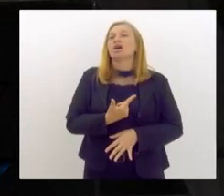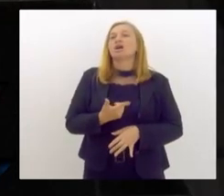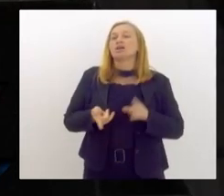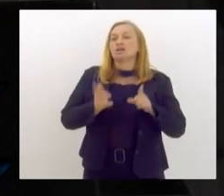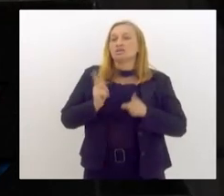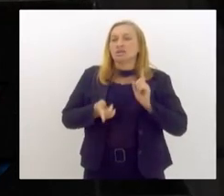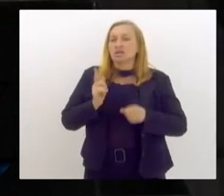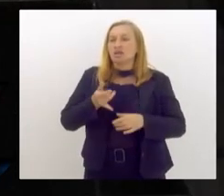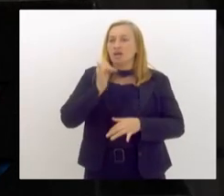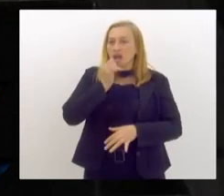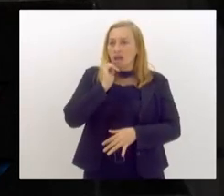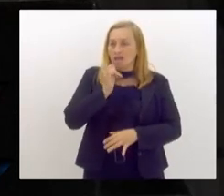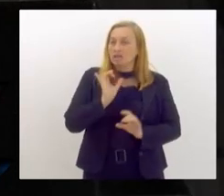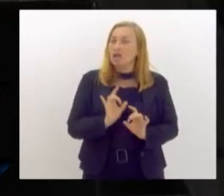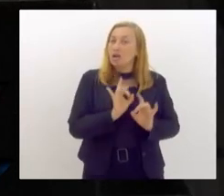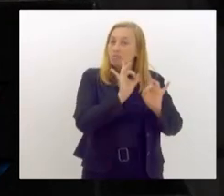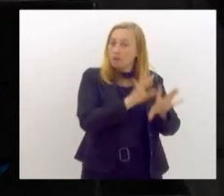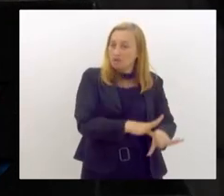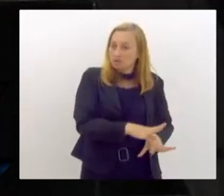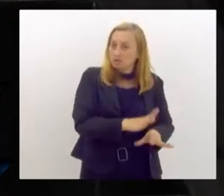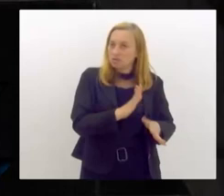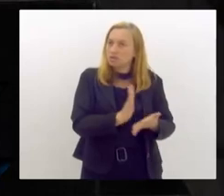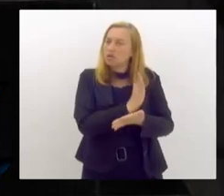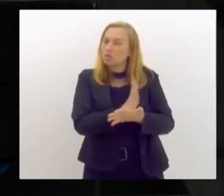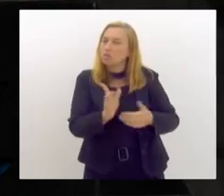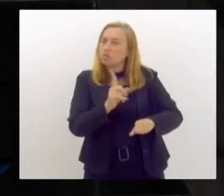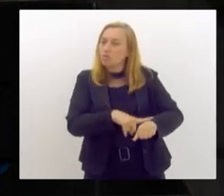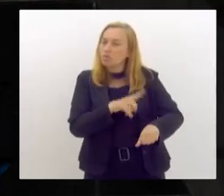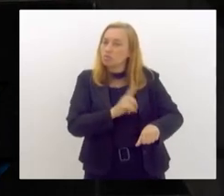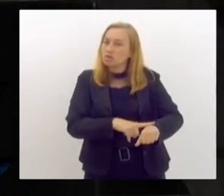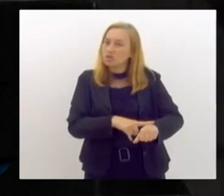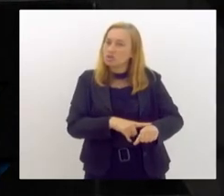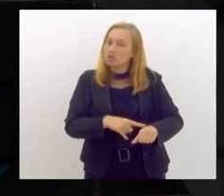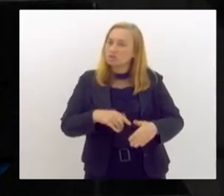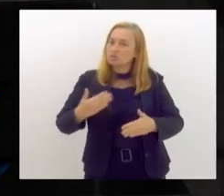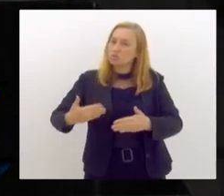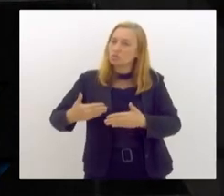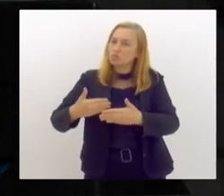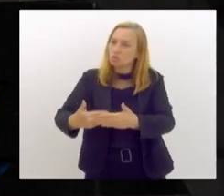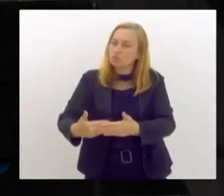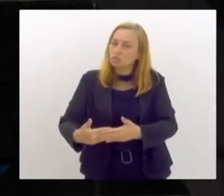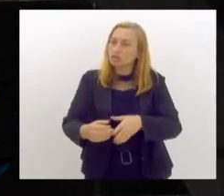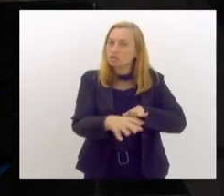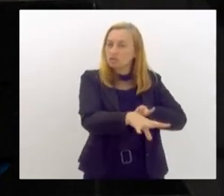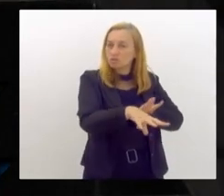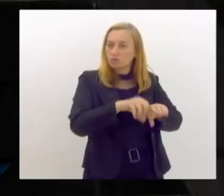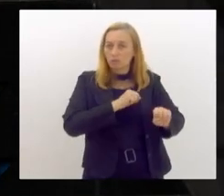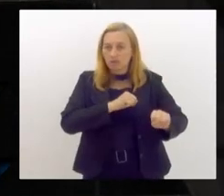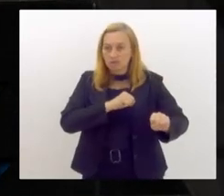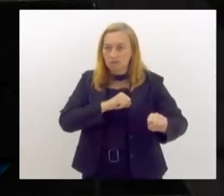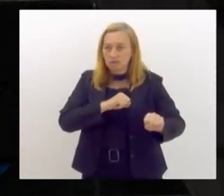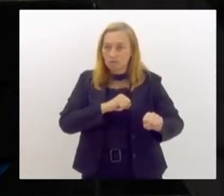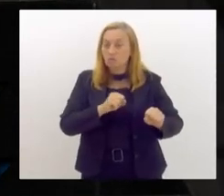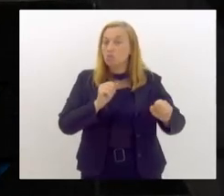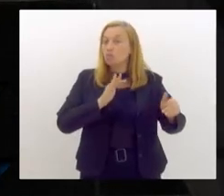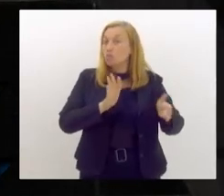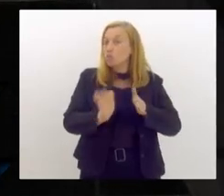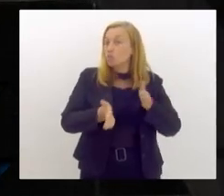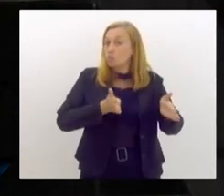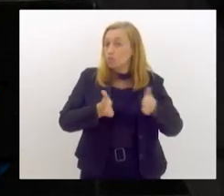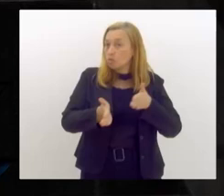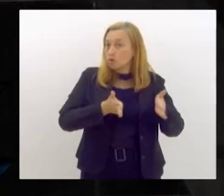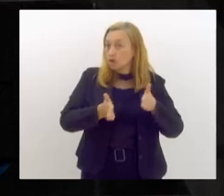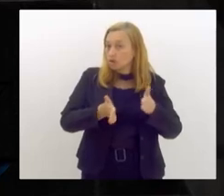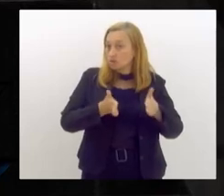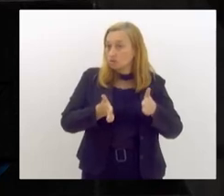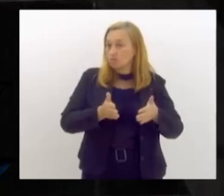relatam terem abandonado, em algum ponto, a trajetória regular de formação, no período